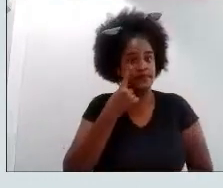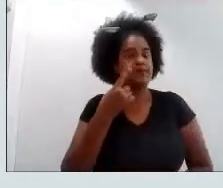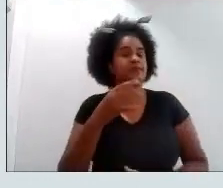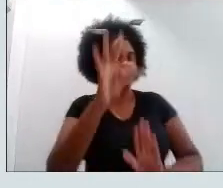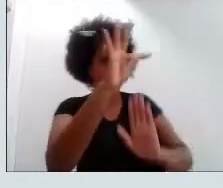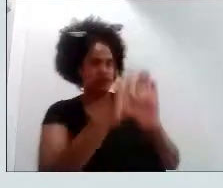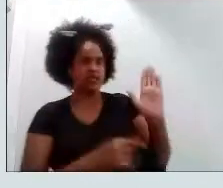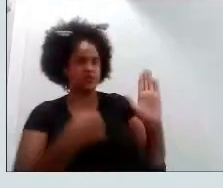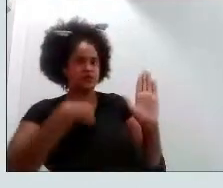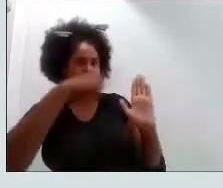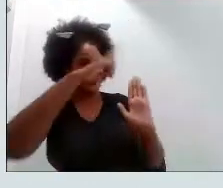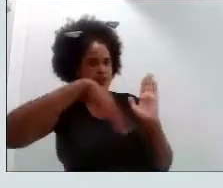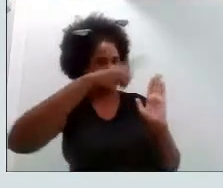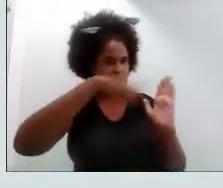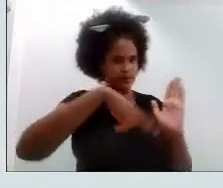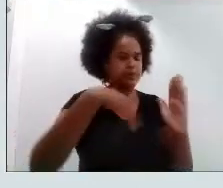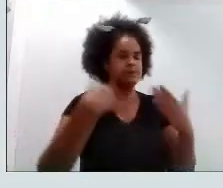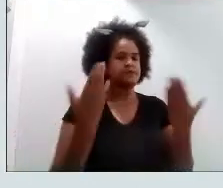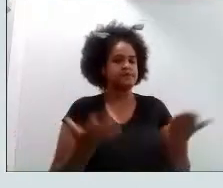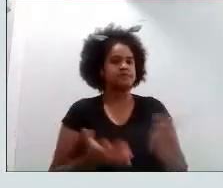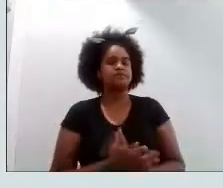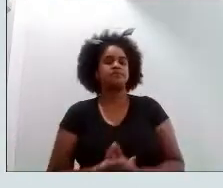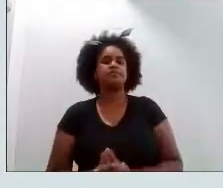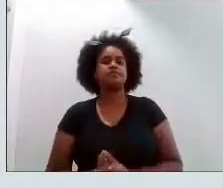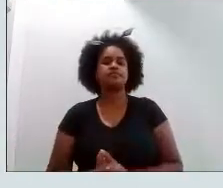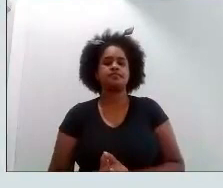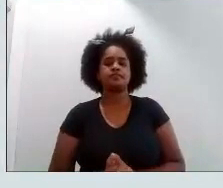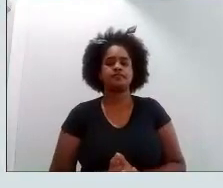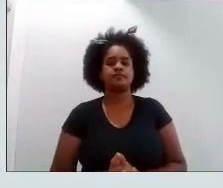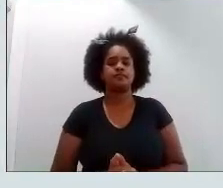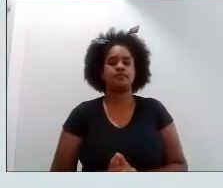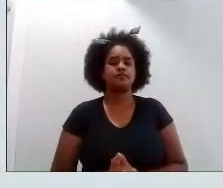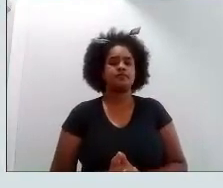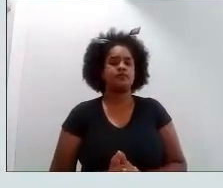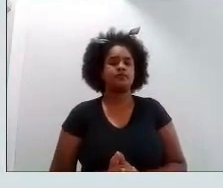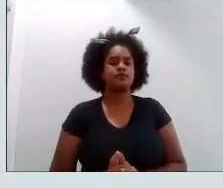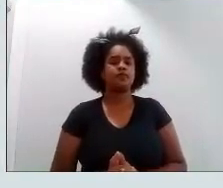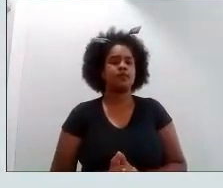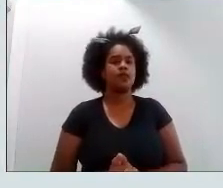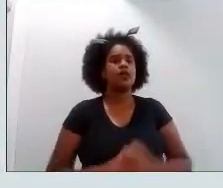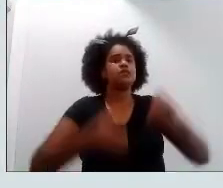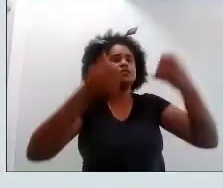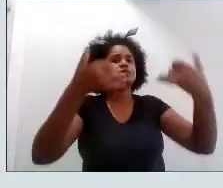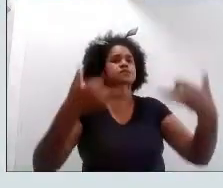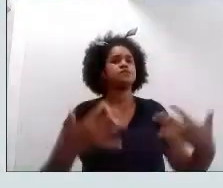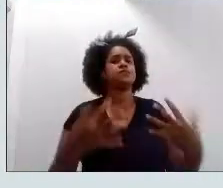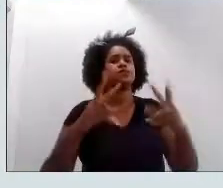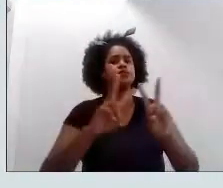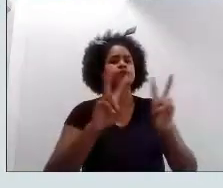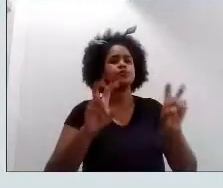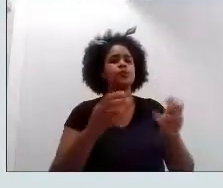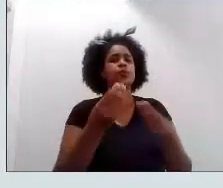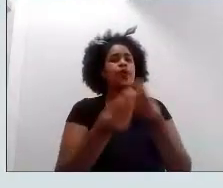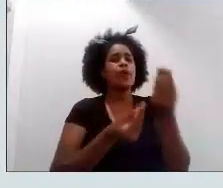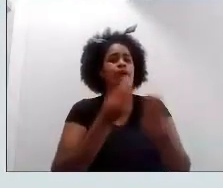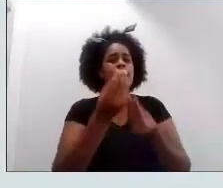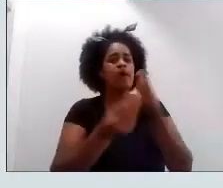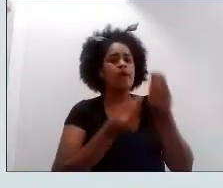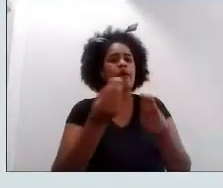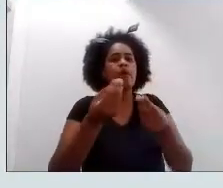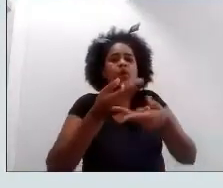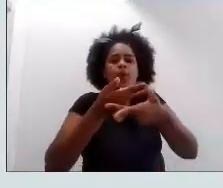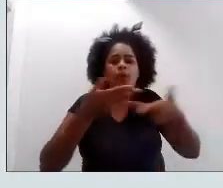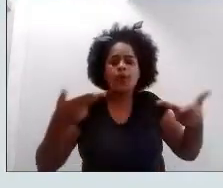Carlos Fausto ele vem fazer sobre a documentação nesse período, sobre o que a gente tem de acesso